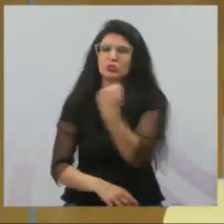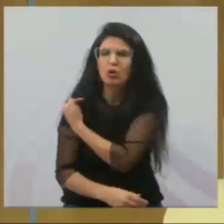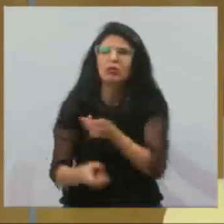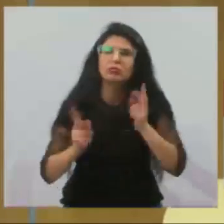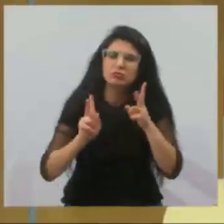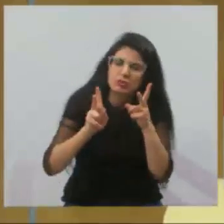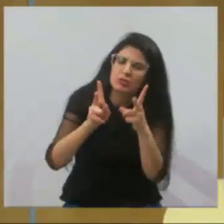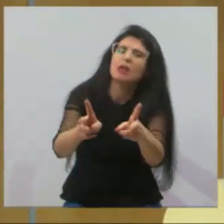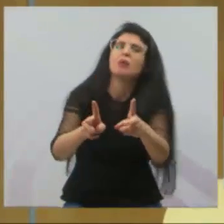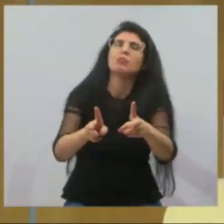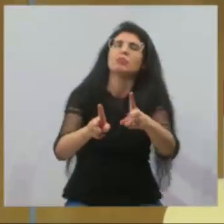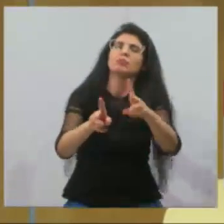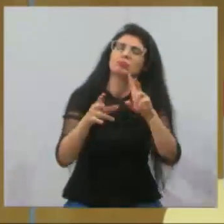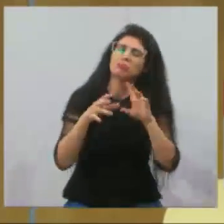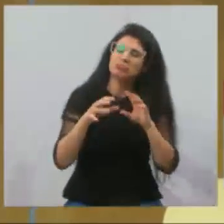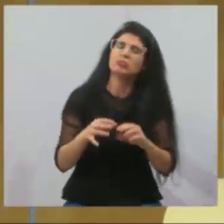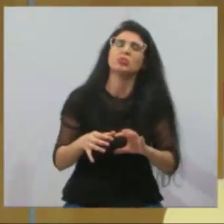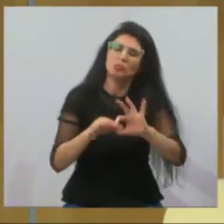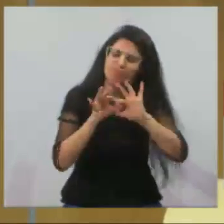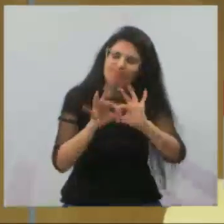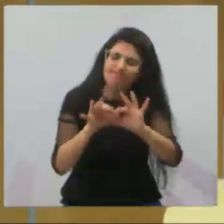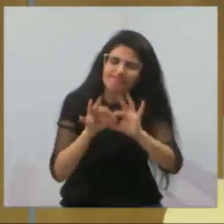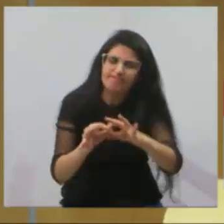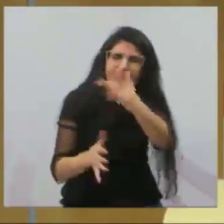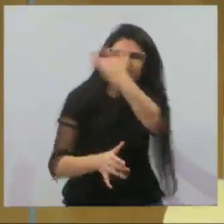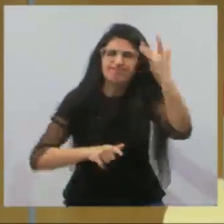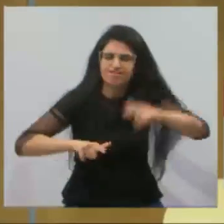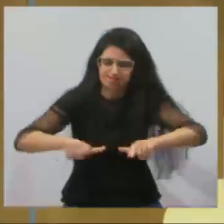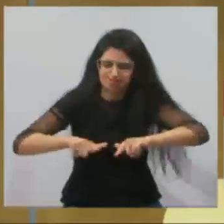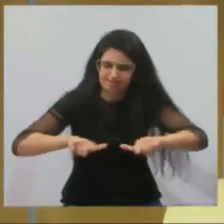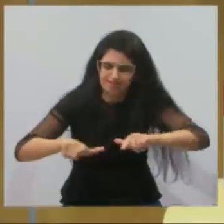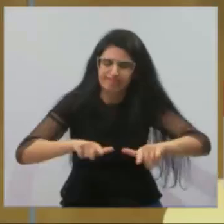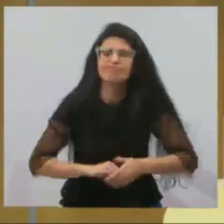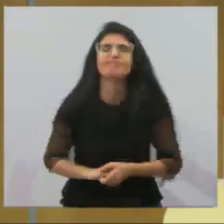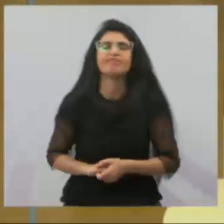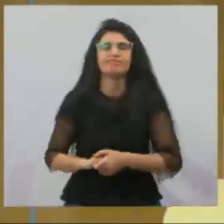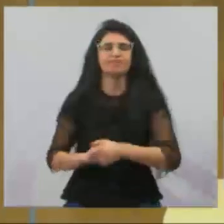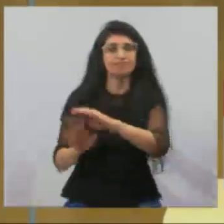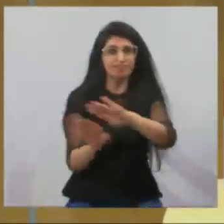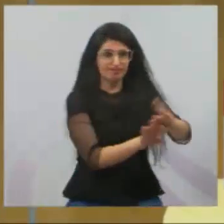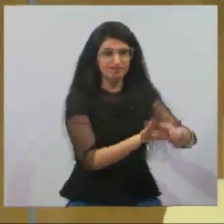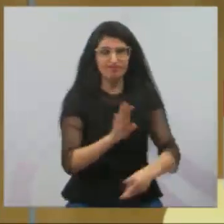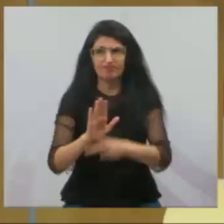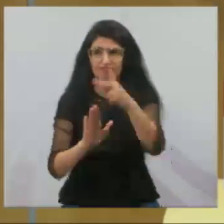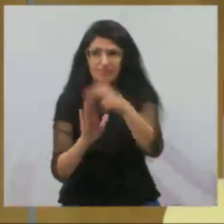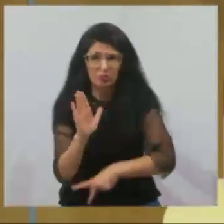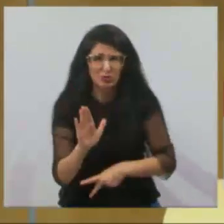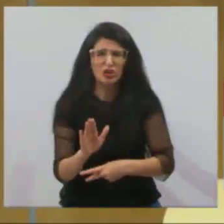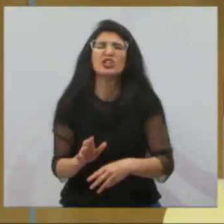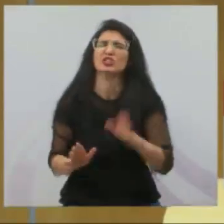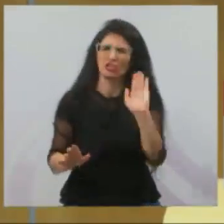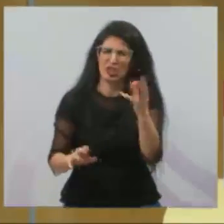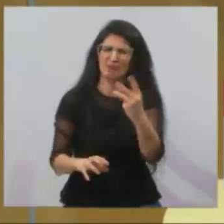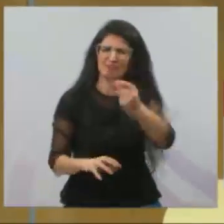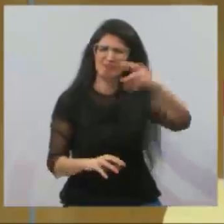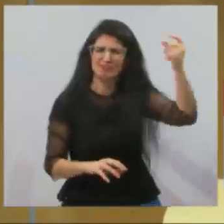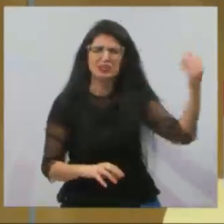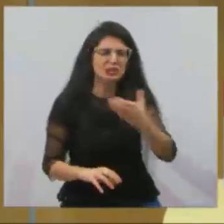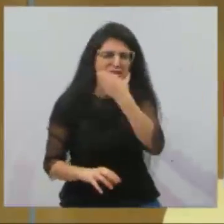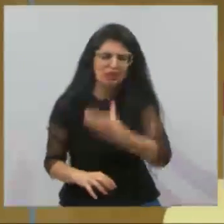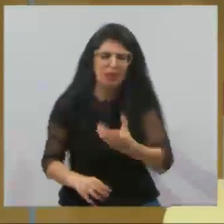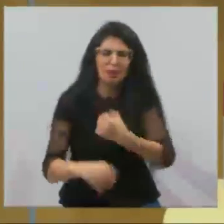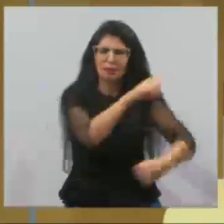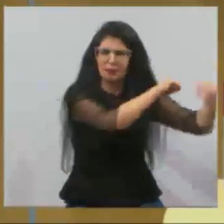dos trabalhadores. E esse projeto, como muitos falaram aqui, ele está desde dezembro. São José dos